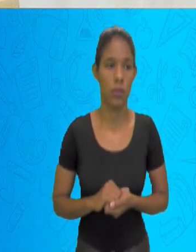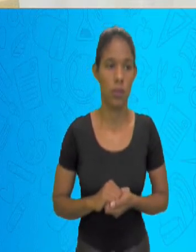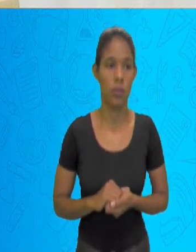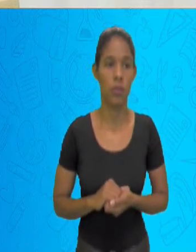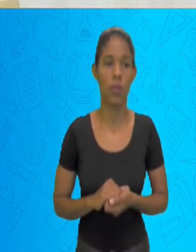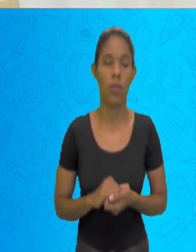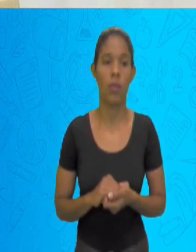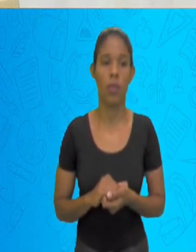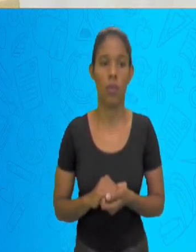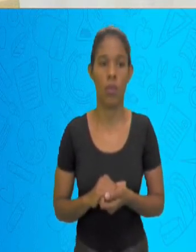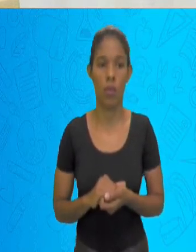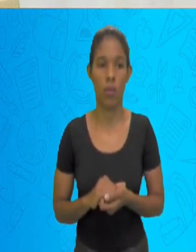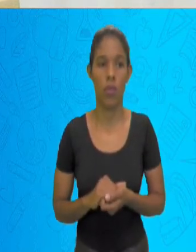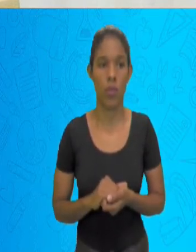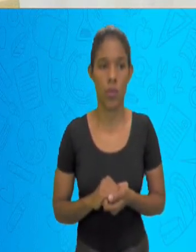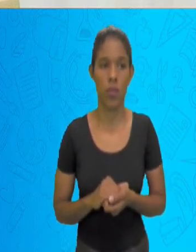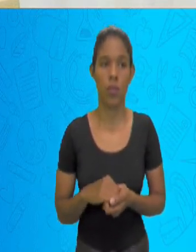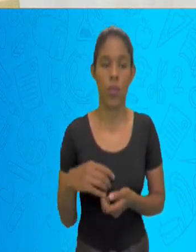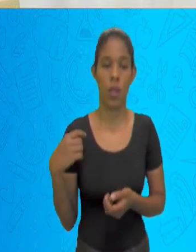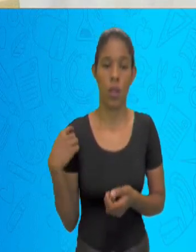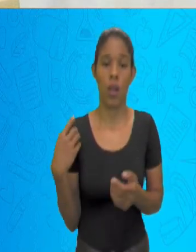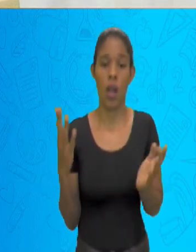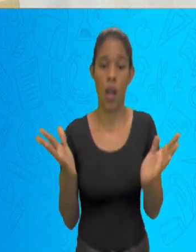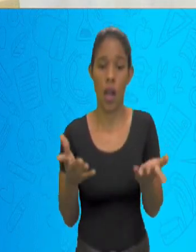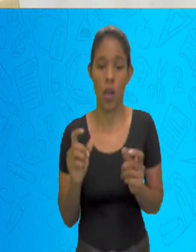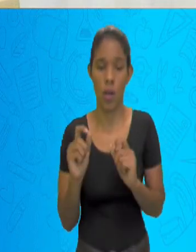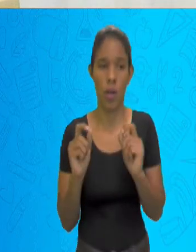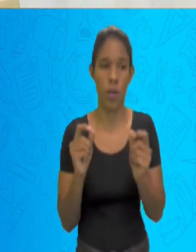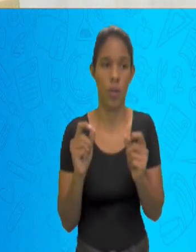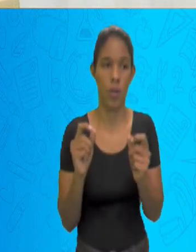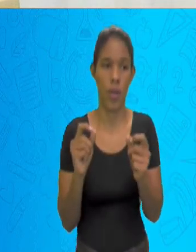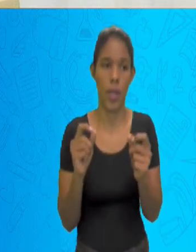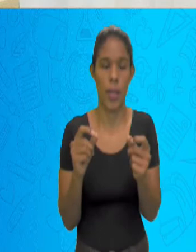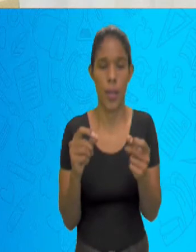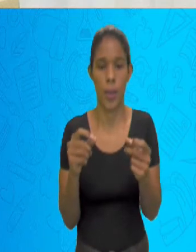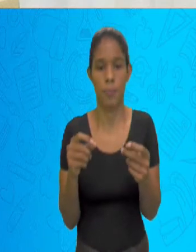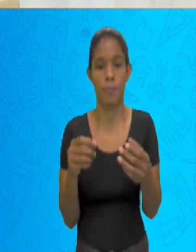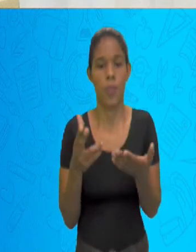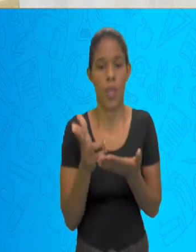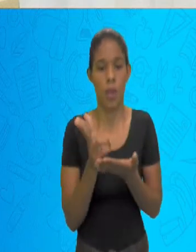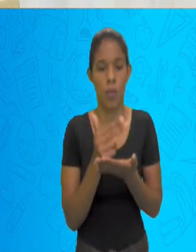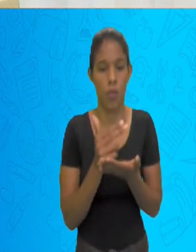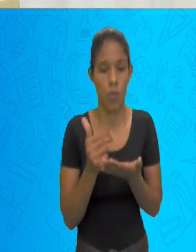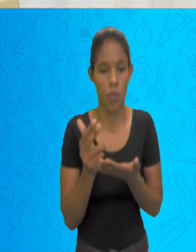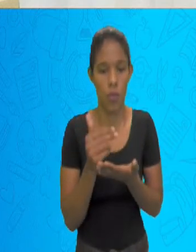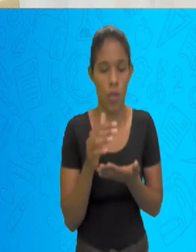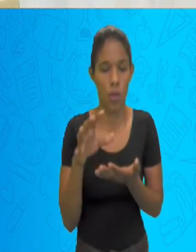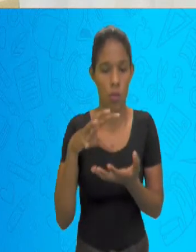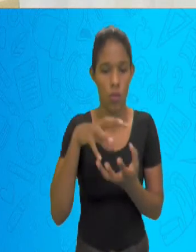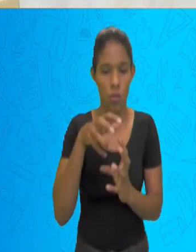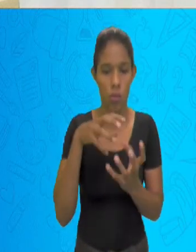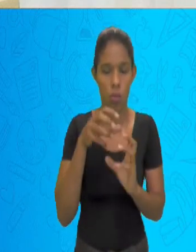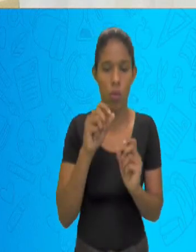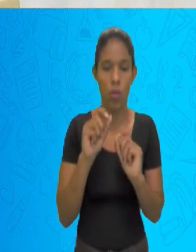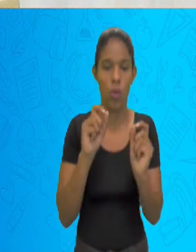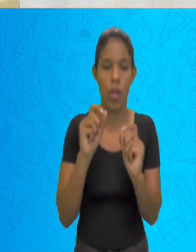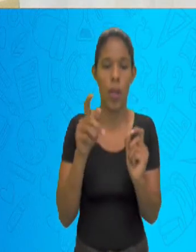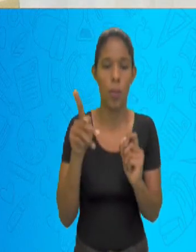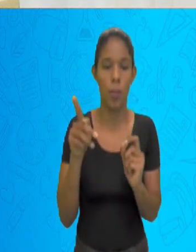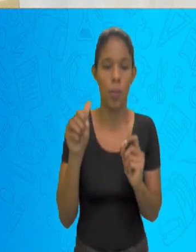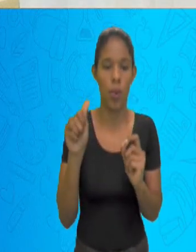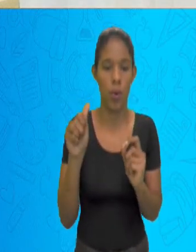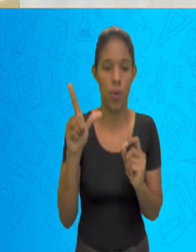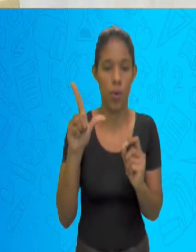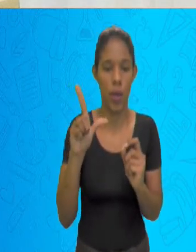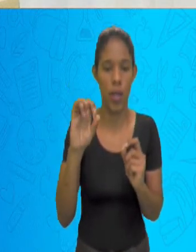Nós vamos aqui agora para os poliedros. Anotem aí, poliedros. E nós vamos abrir uma caixinha,